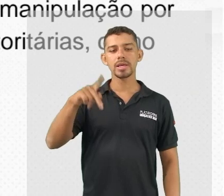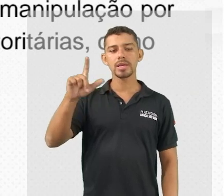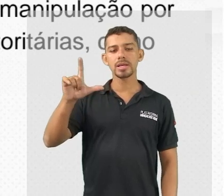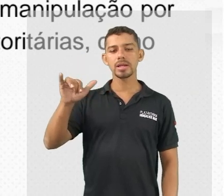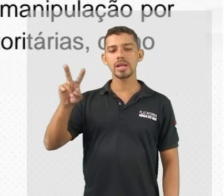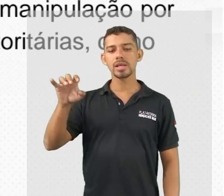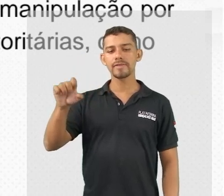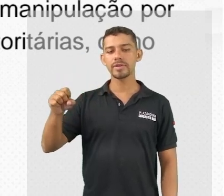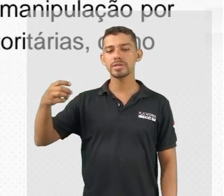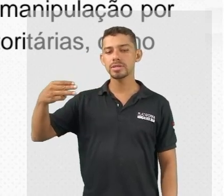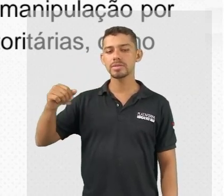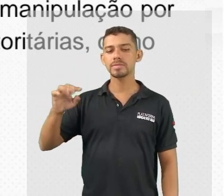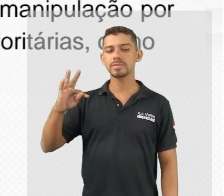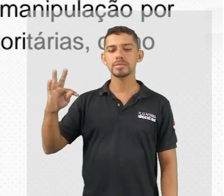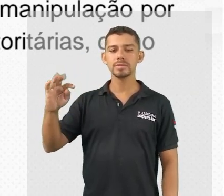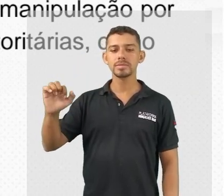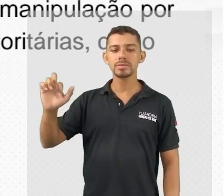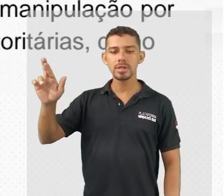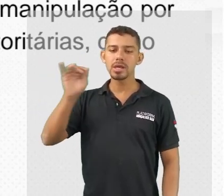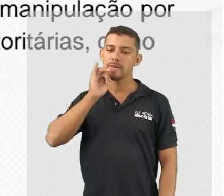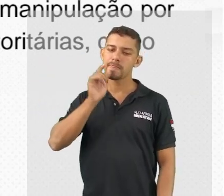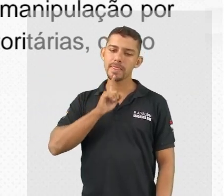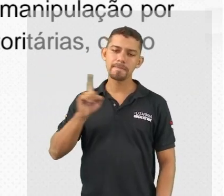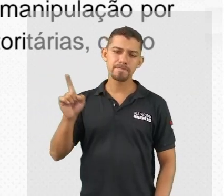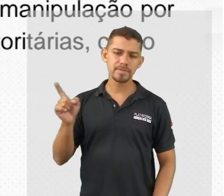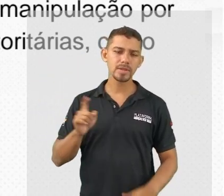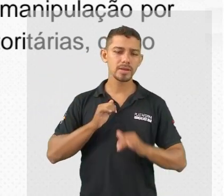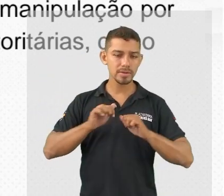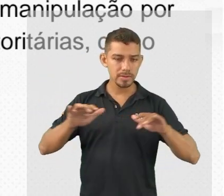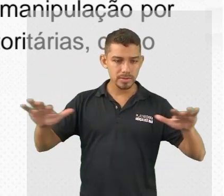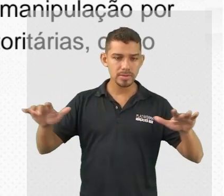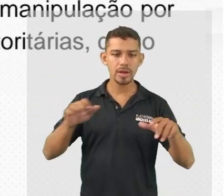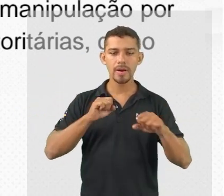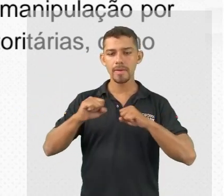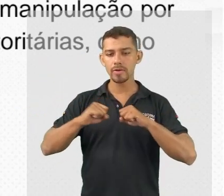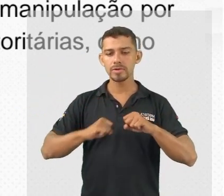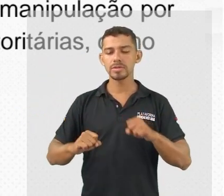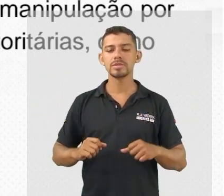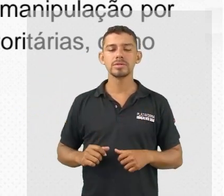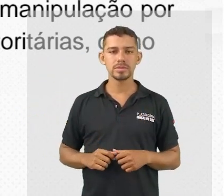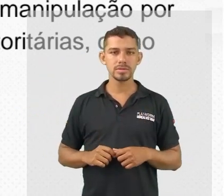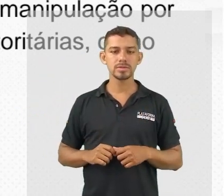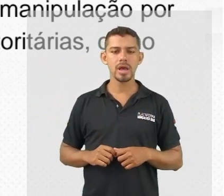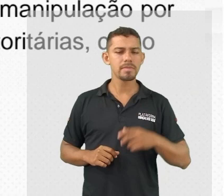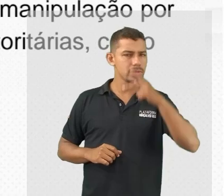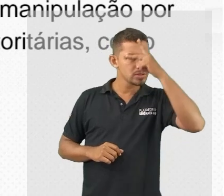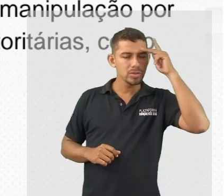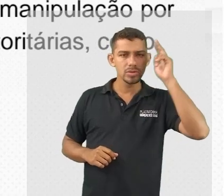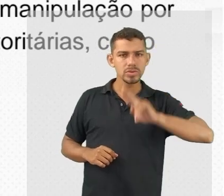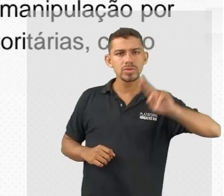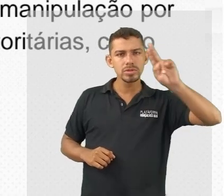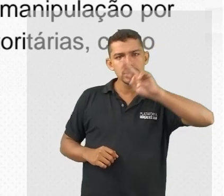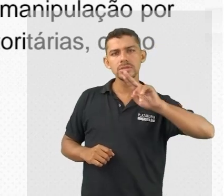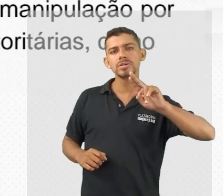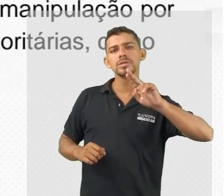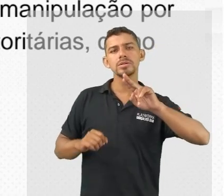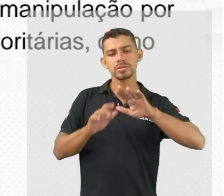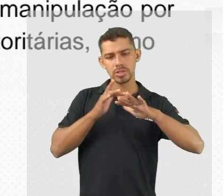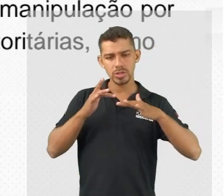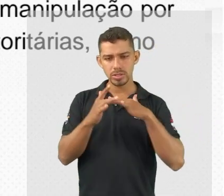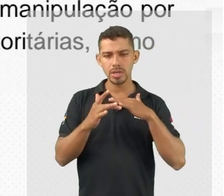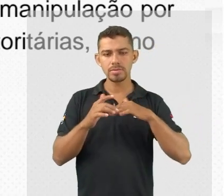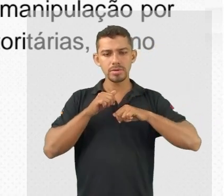exemplos do poder dessas plataformas na mobilização social, ou seja, gente usando rede social para se mobilizar